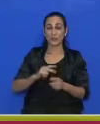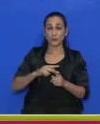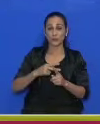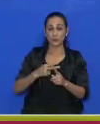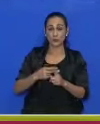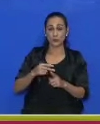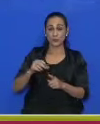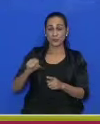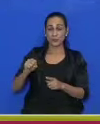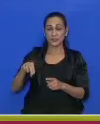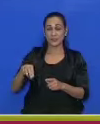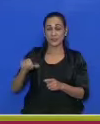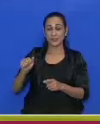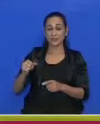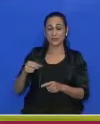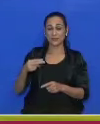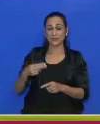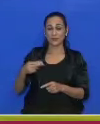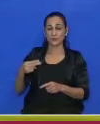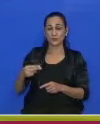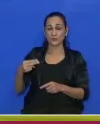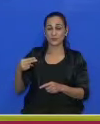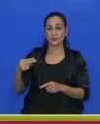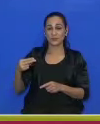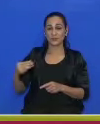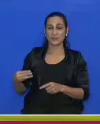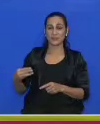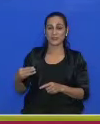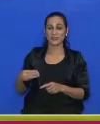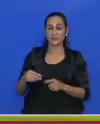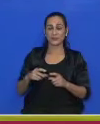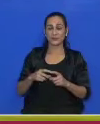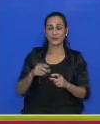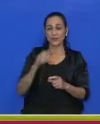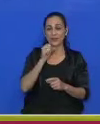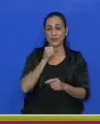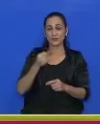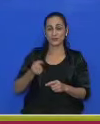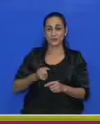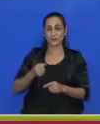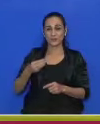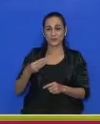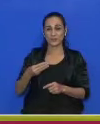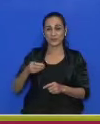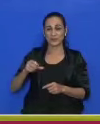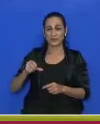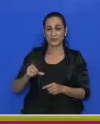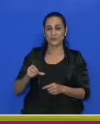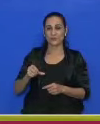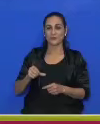Dupla Sena, concurso número 2.223, bola laranja, número 39.